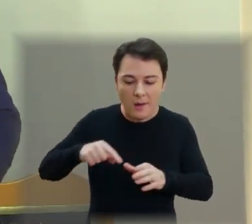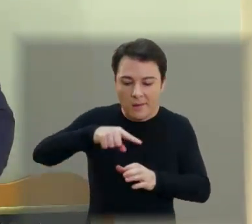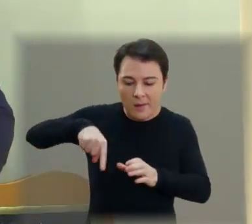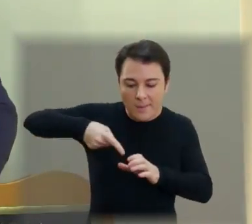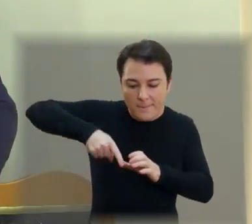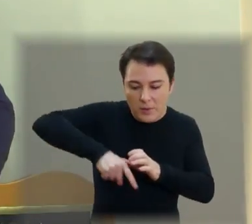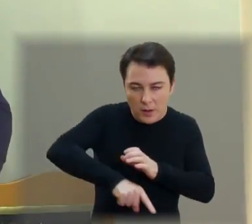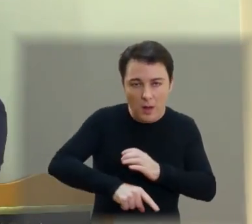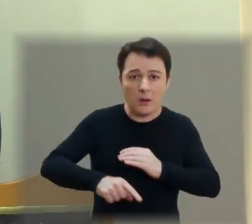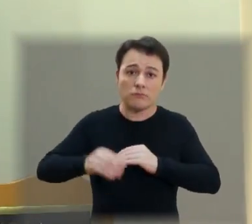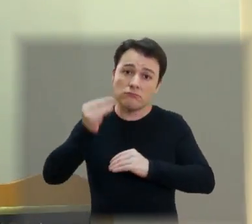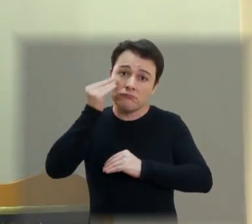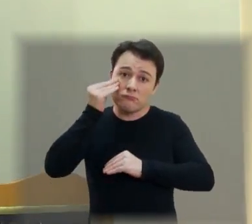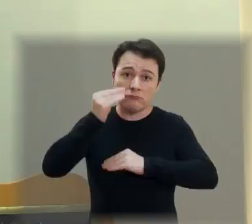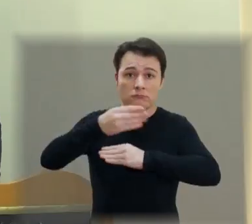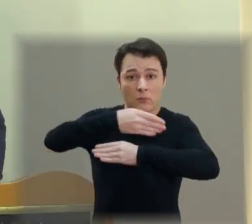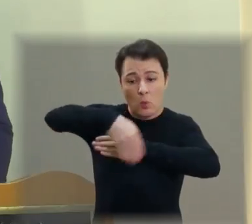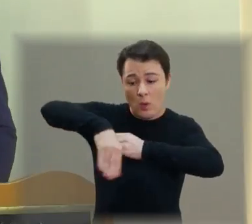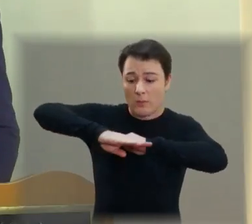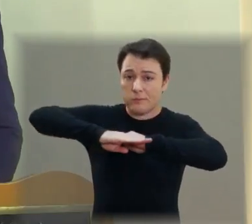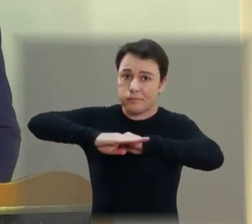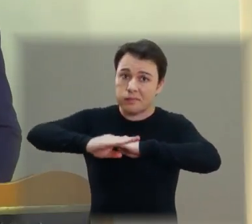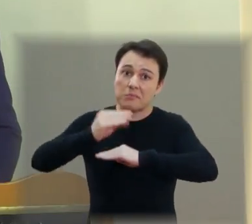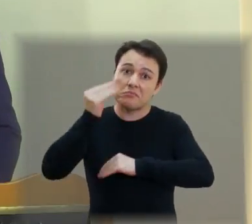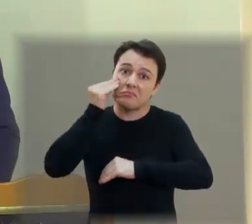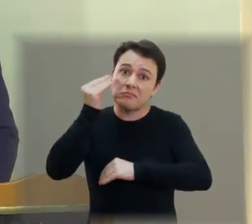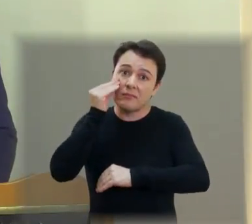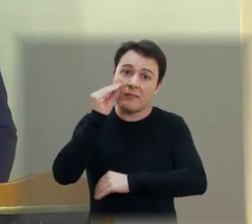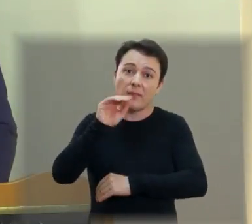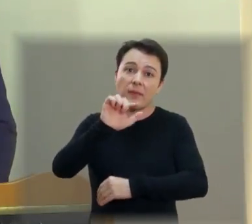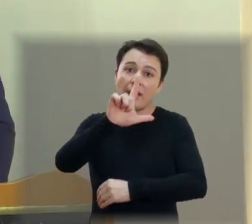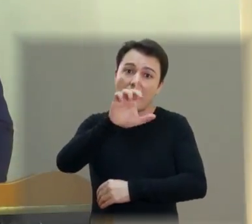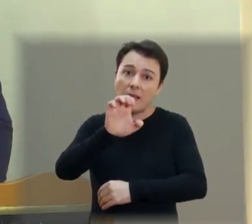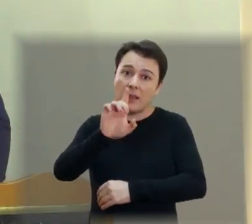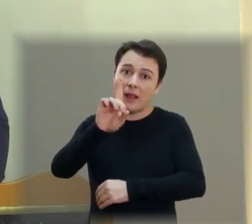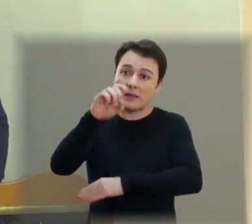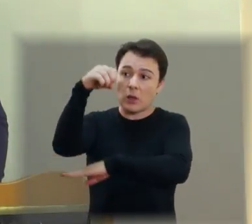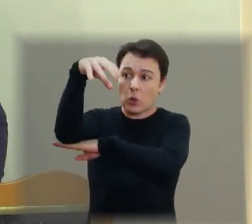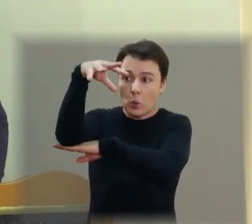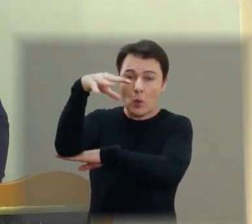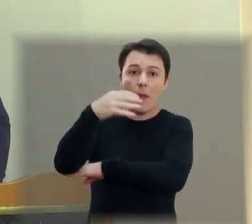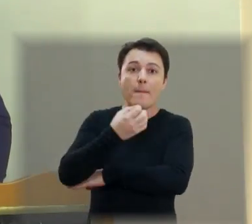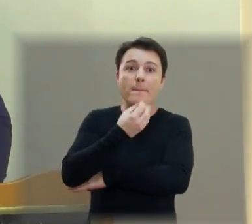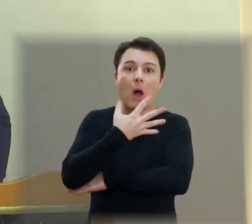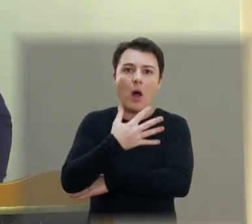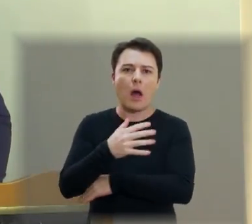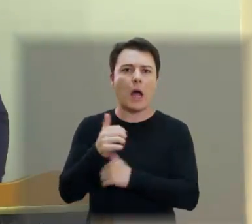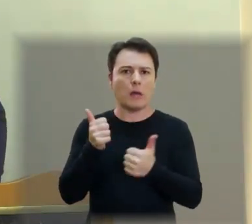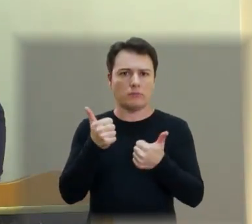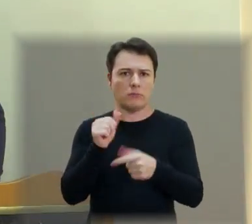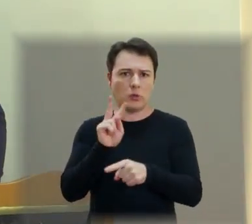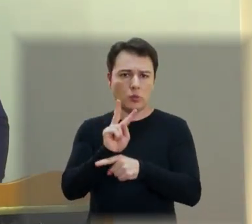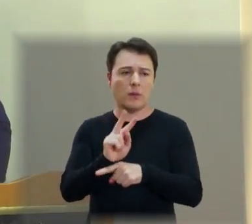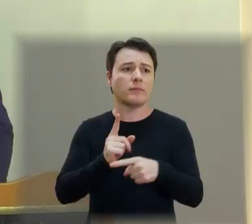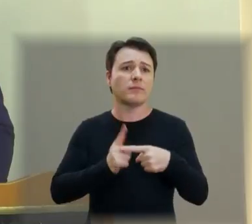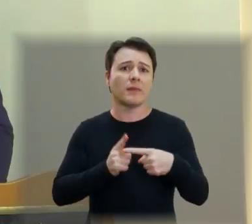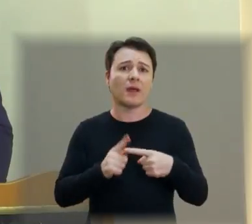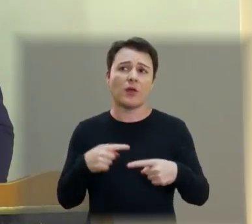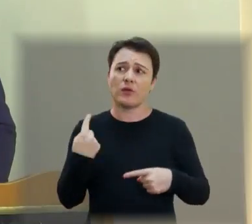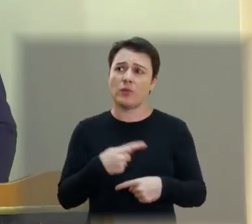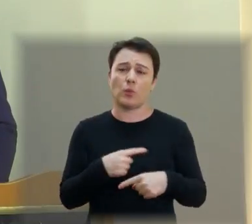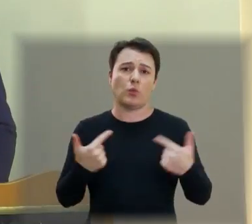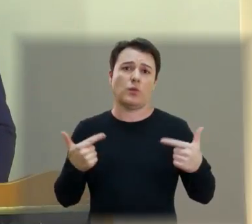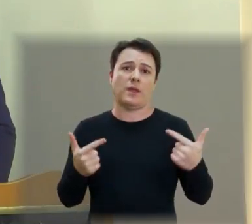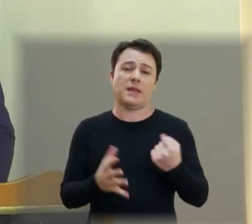também, recuperem um pouco e a luz de LED seja um algo a mais para que a gente vença a insegurança que temos em